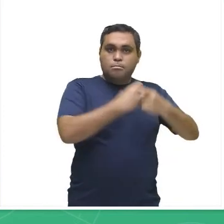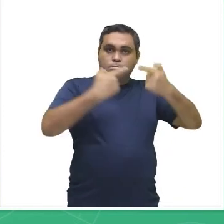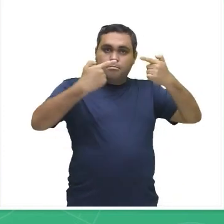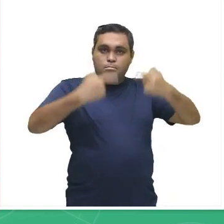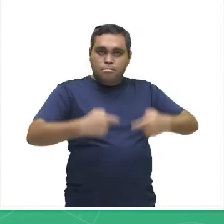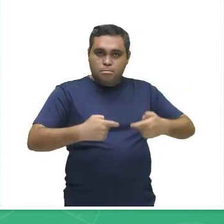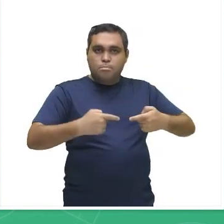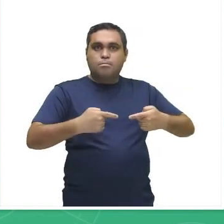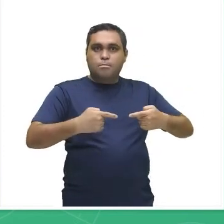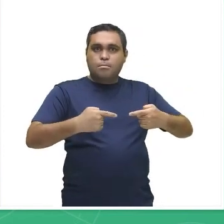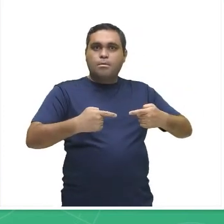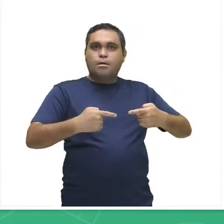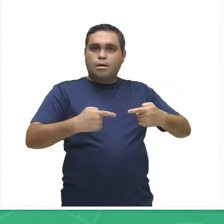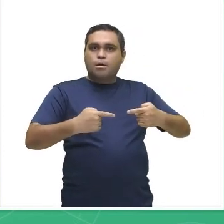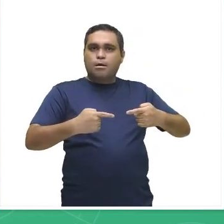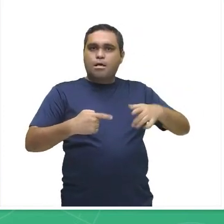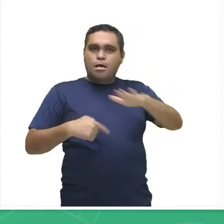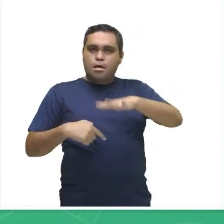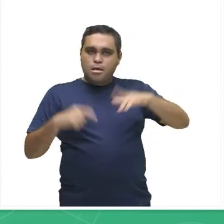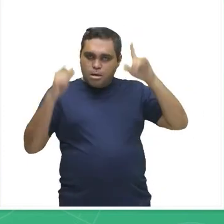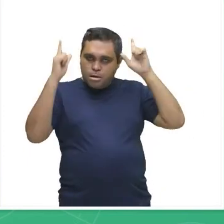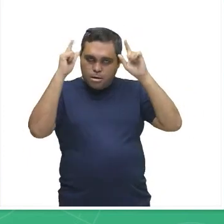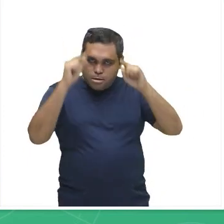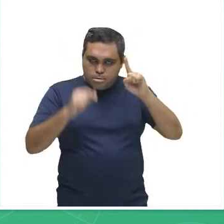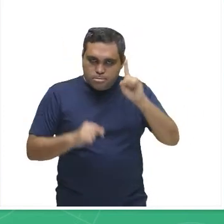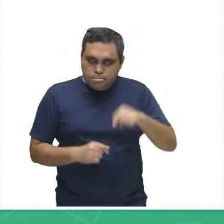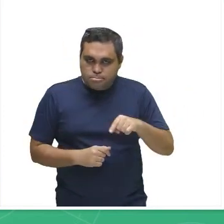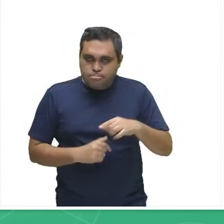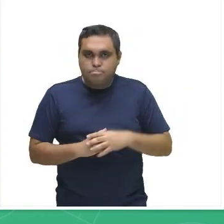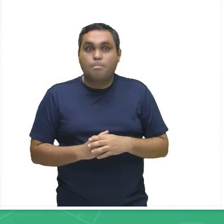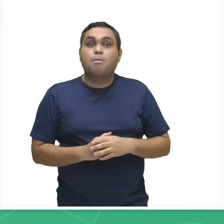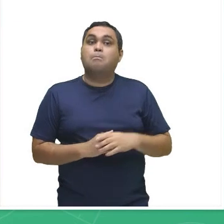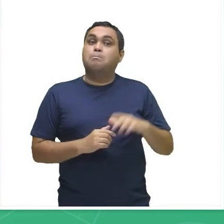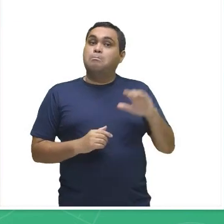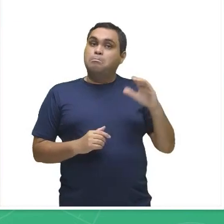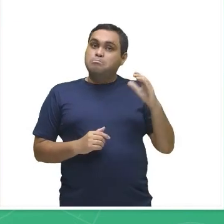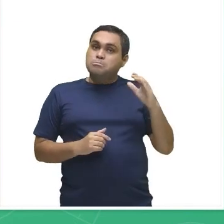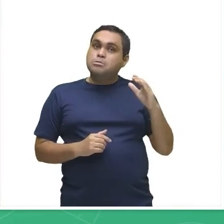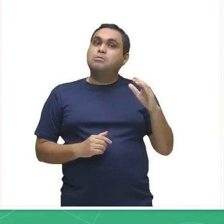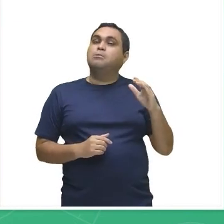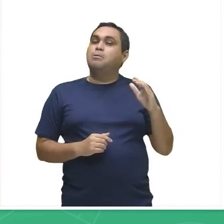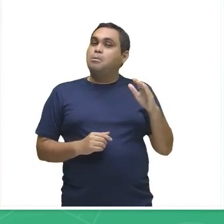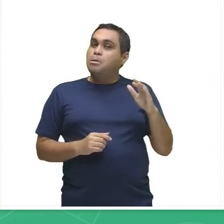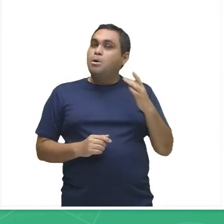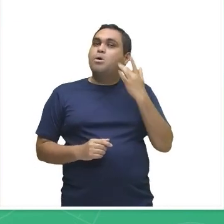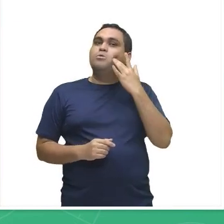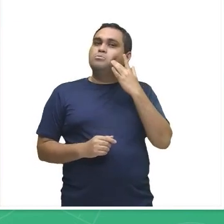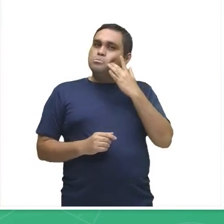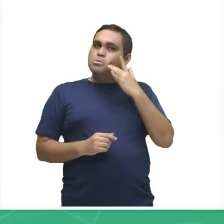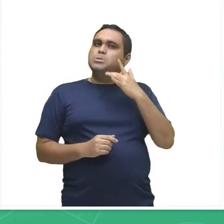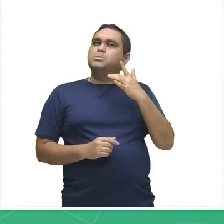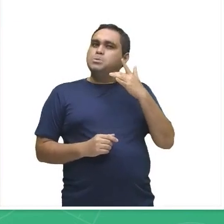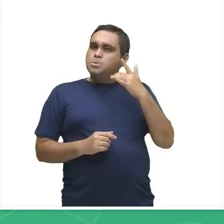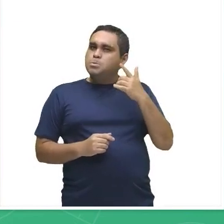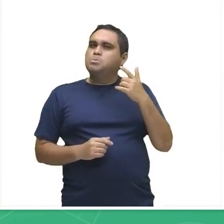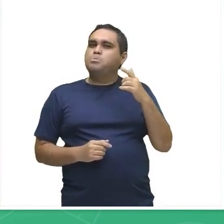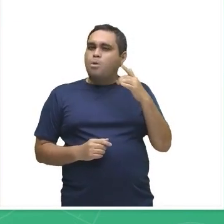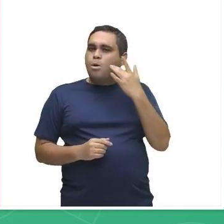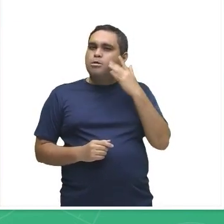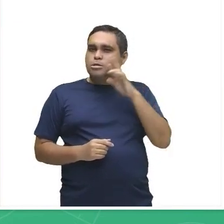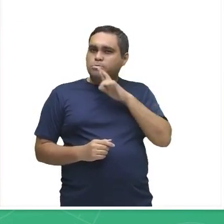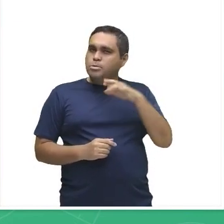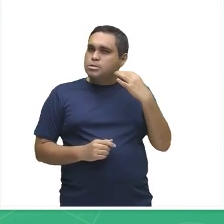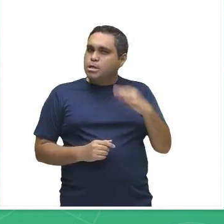grego? Opa! Essa aqui cheira o nosso gabarito, não é isso mesmo, galera?